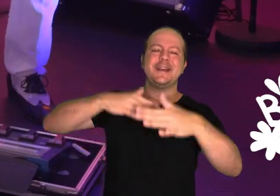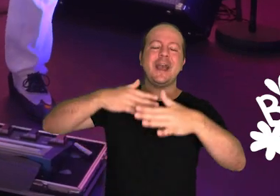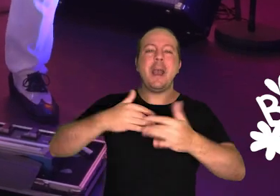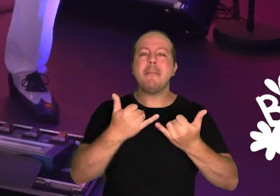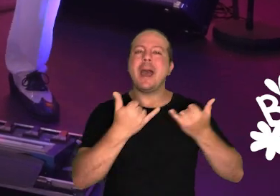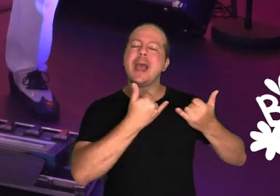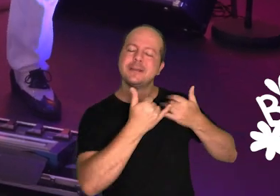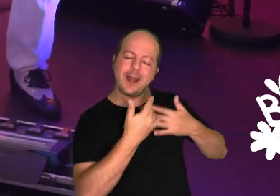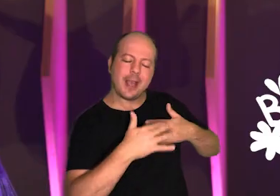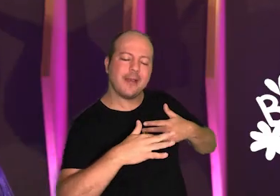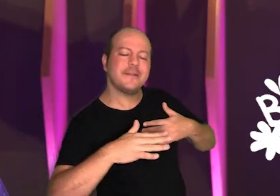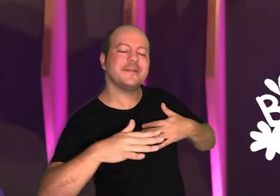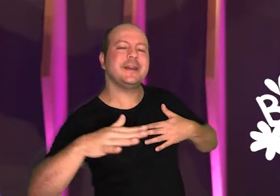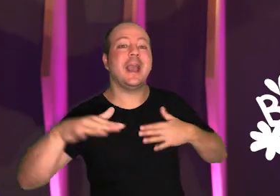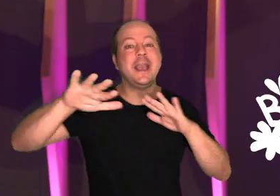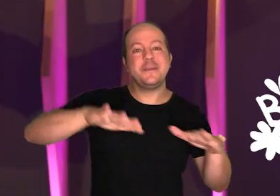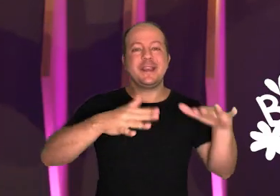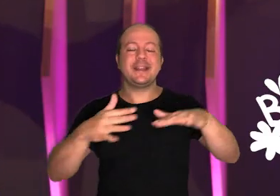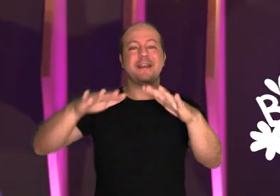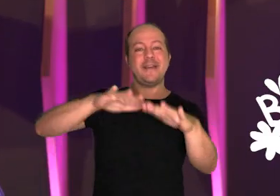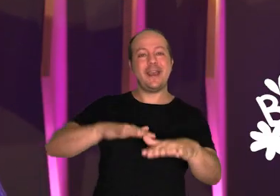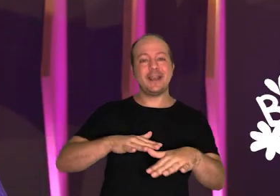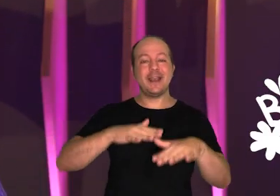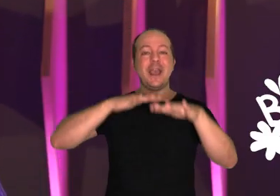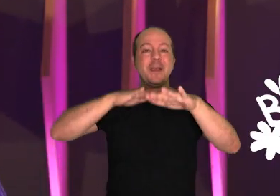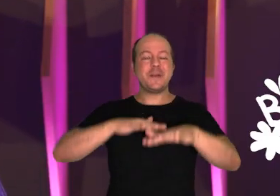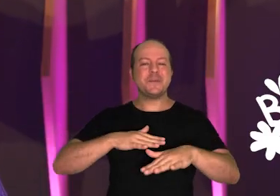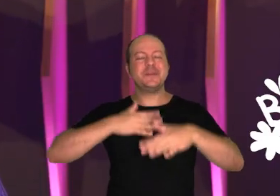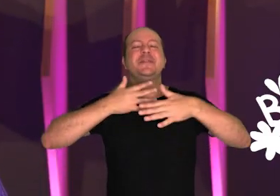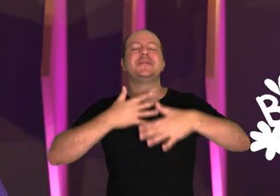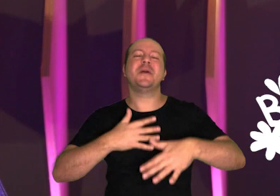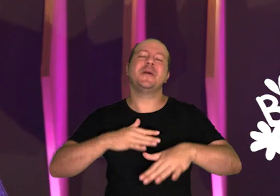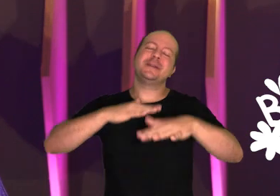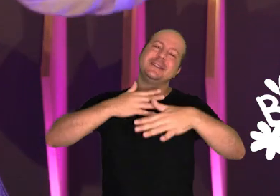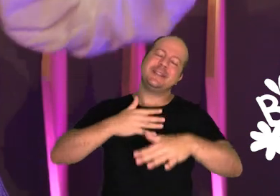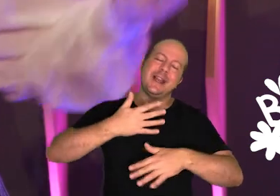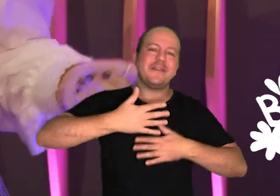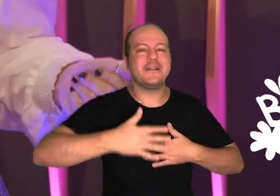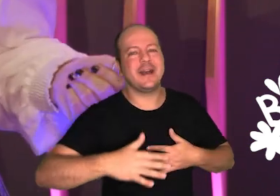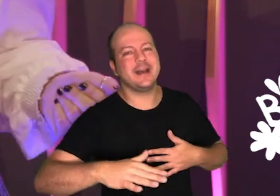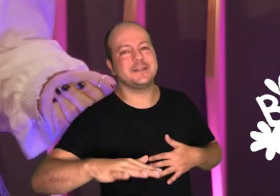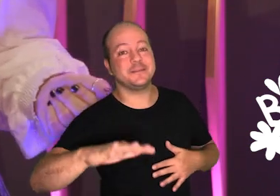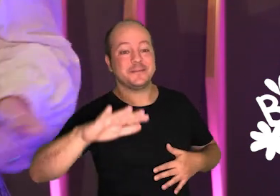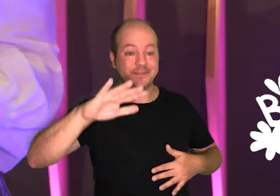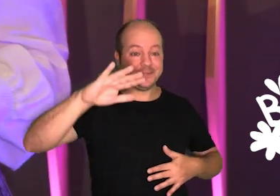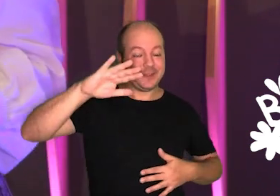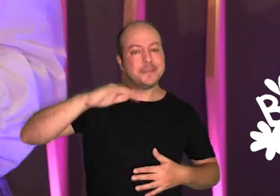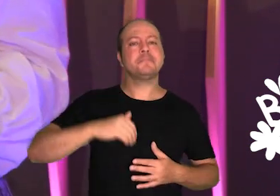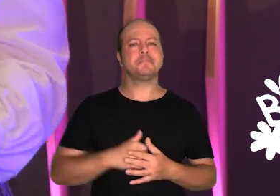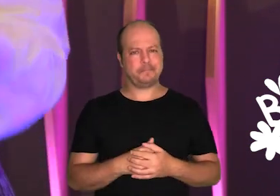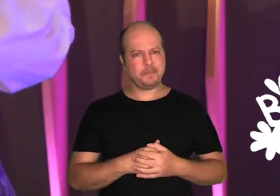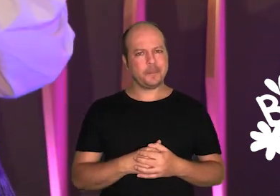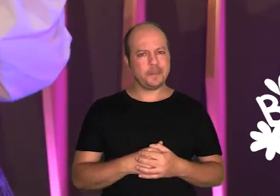fosse levar. É ele quem me navega, como nem fosse levar.